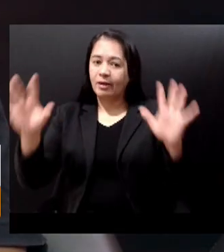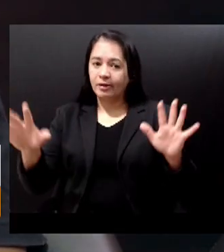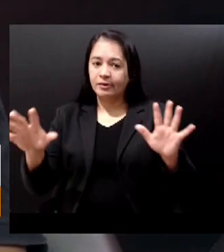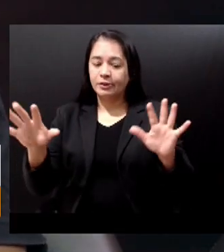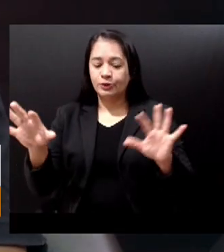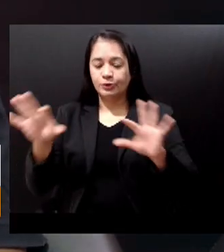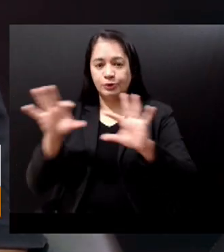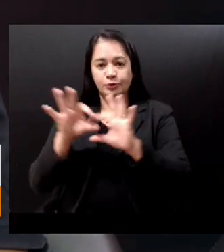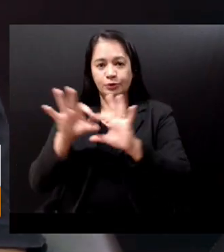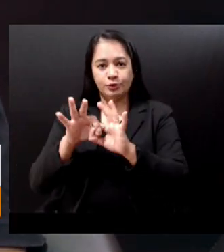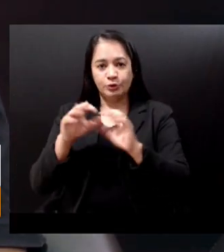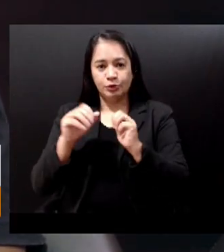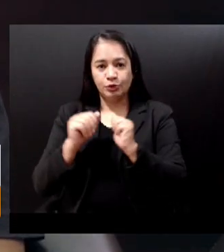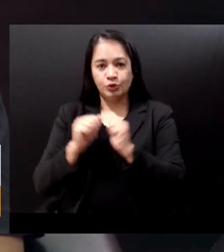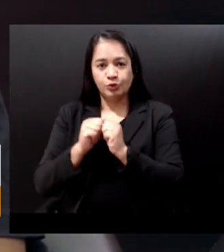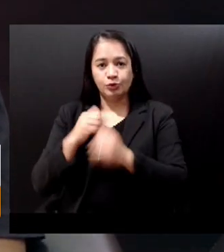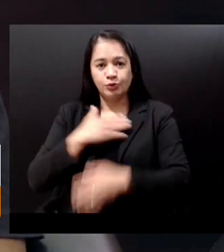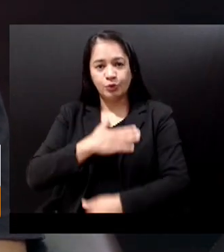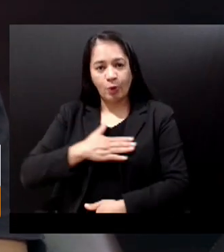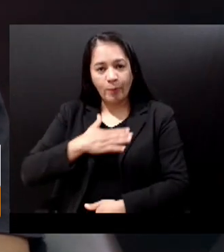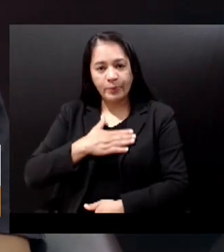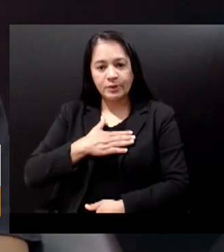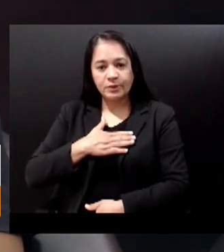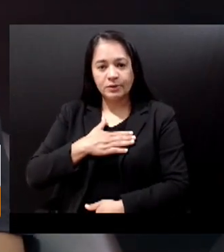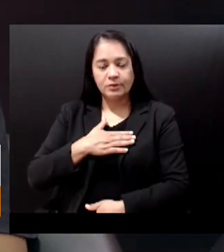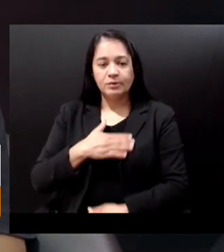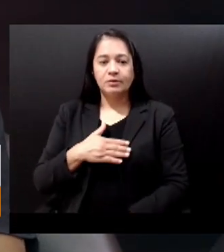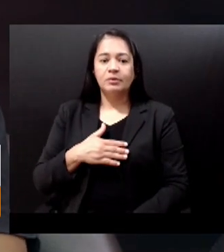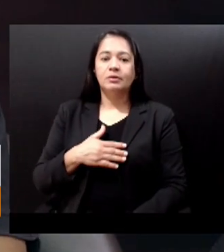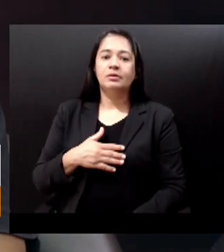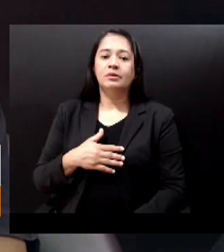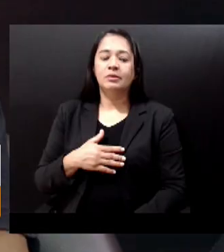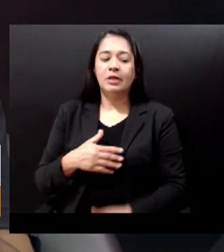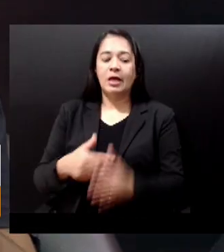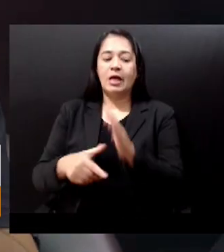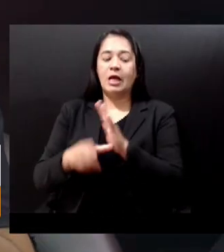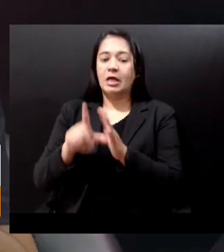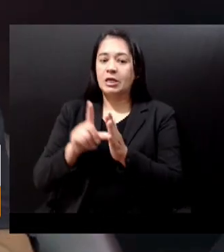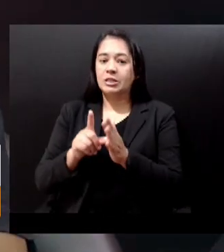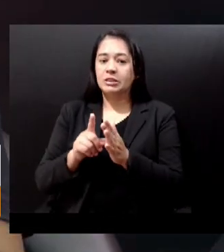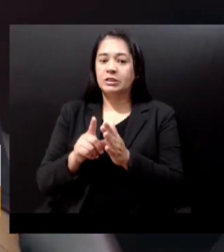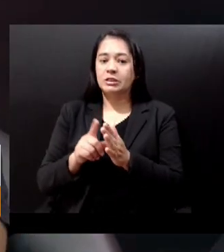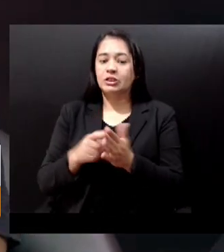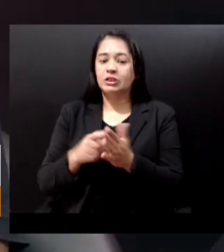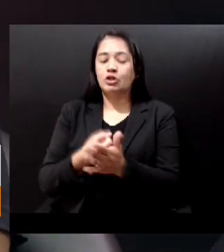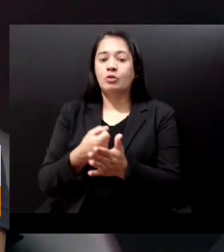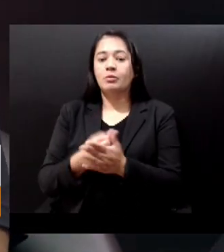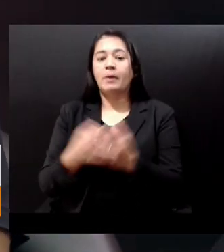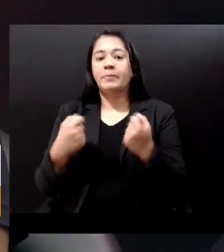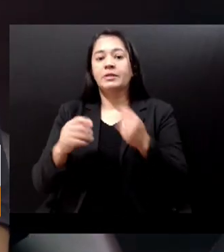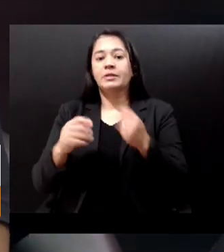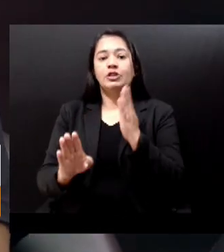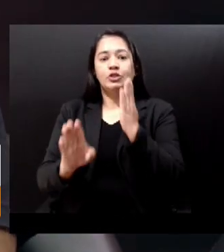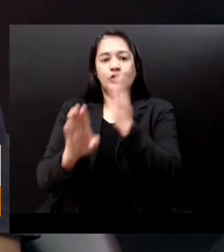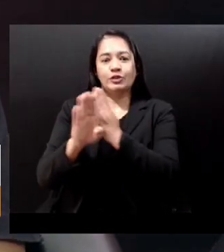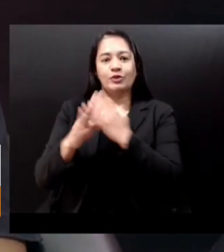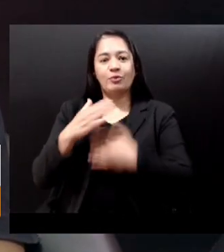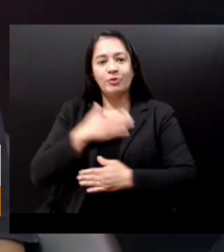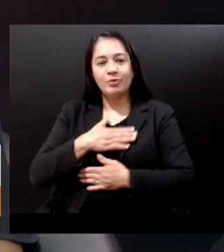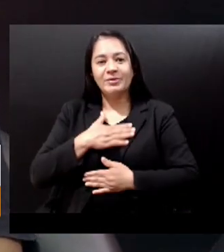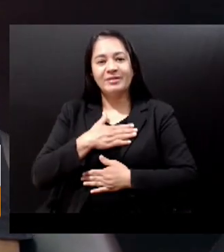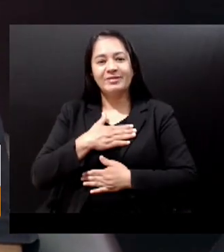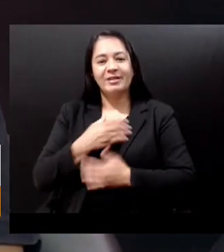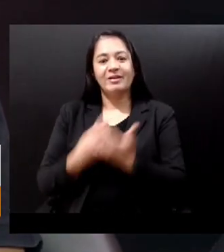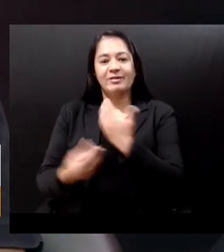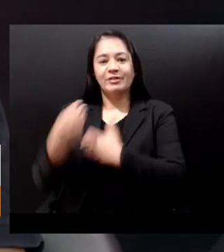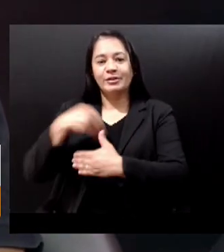um prazer. Como a Uhum. Marina falou, antes dela encarar como obrigação, ela descobriu o prazer naquela atividade. Então, eu